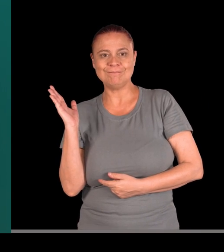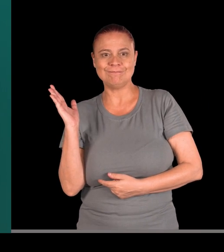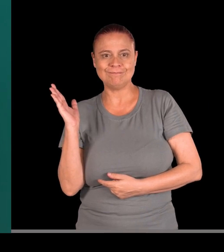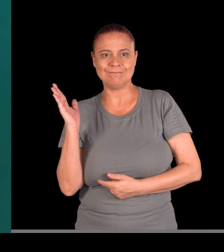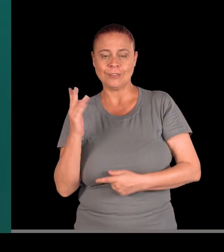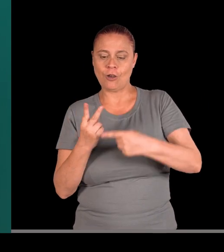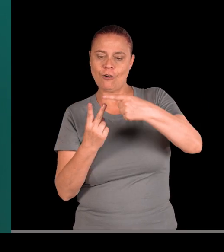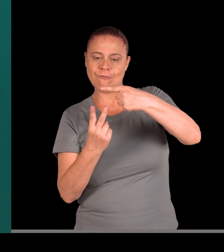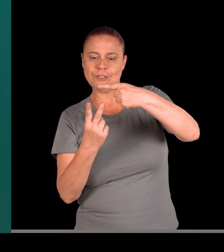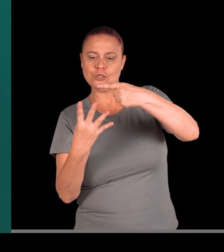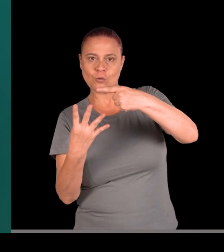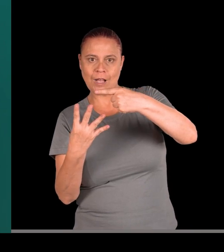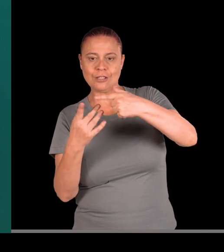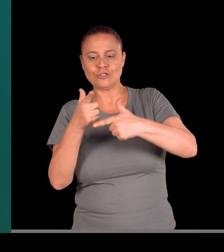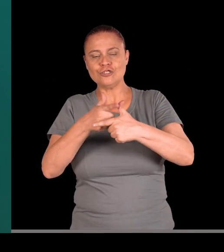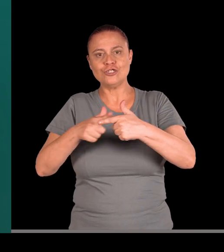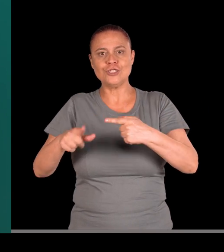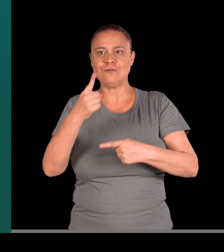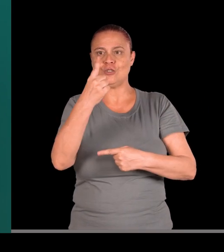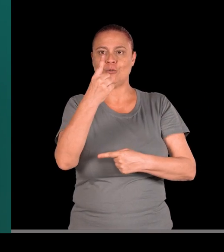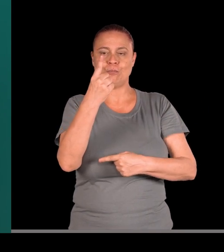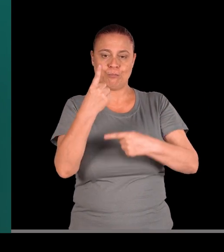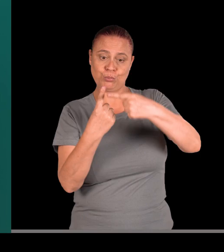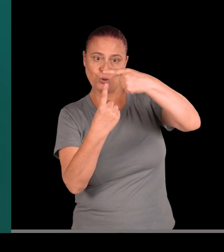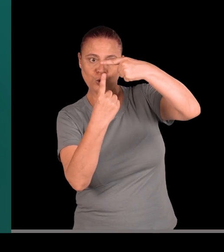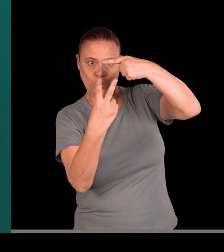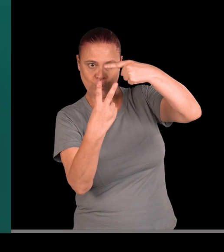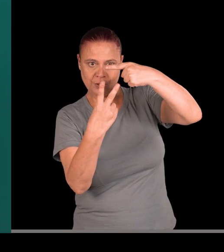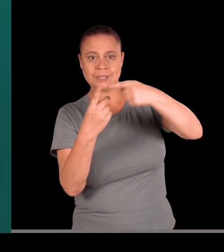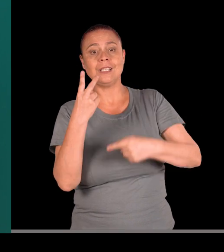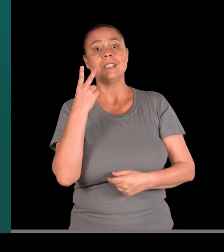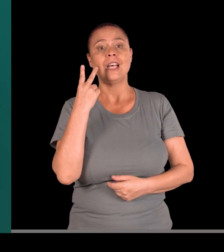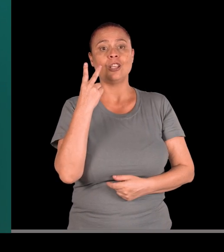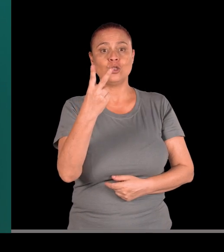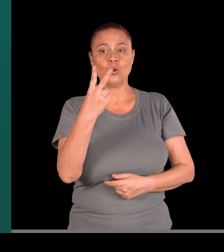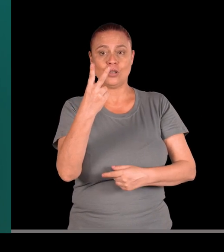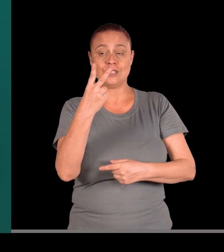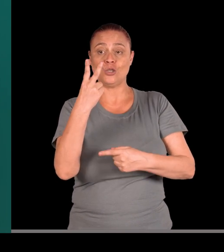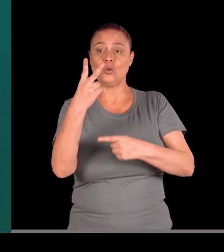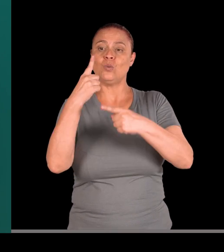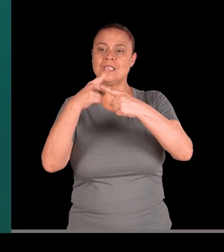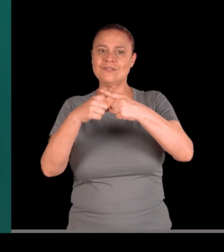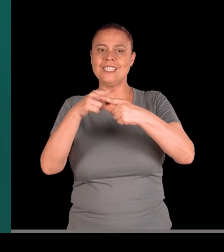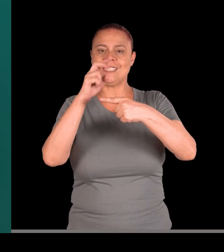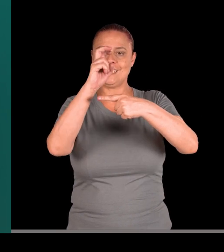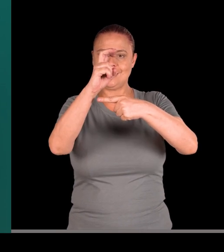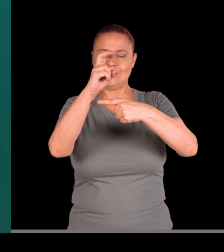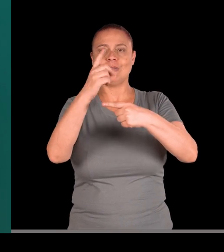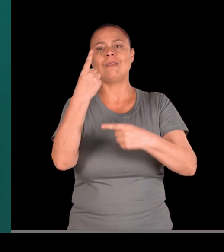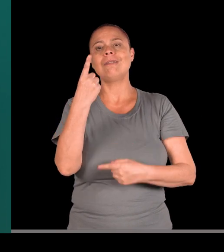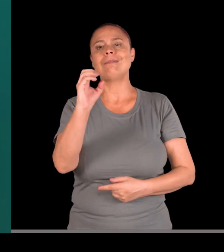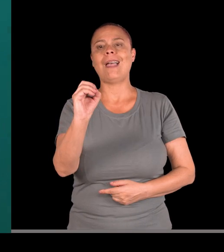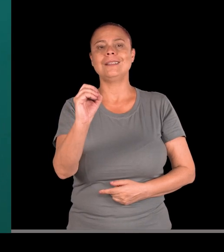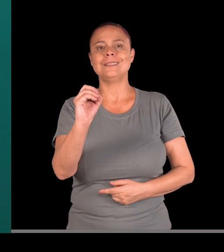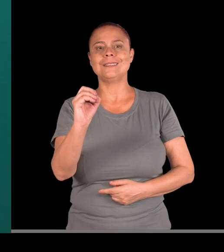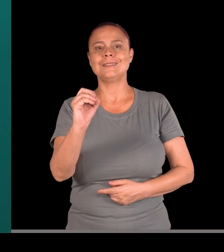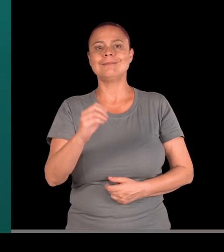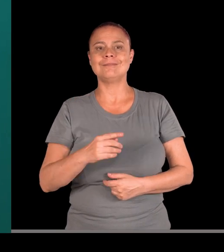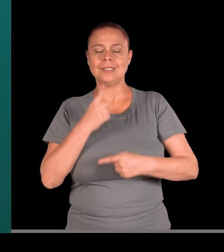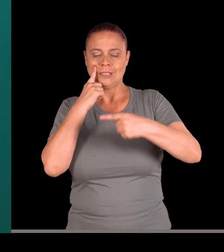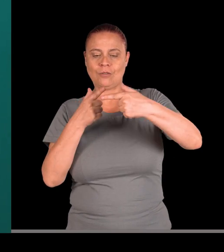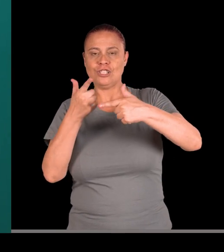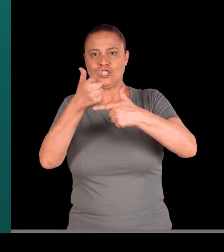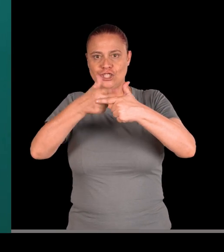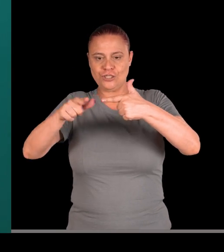de cima. Como assim? 24 dividido por 12 dá 2. 2 vezes 5, 10. Então,